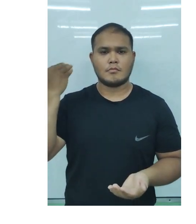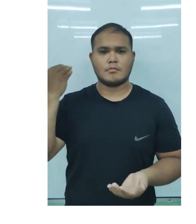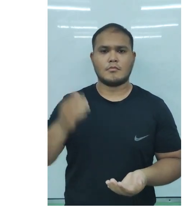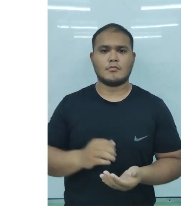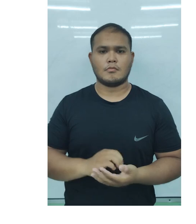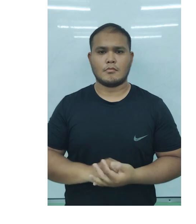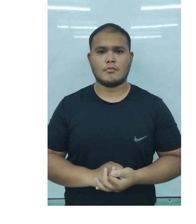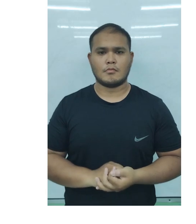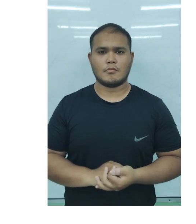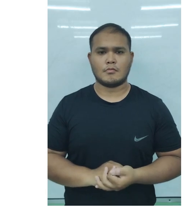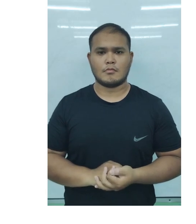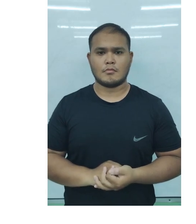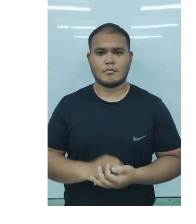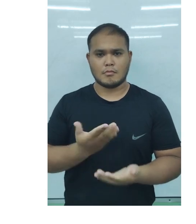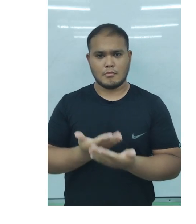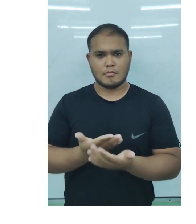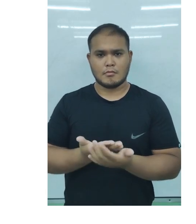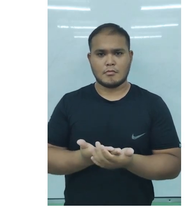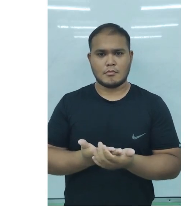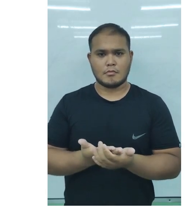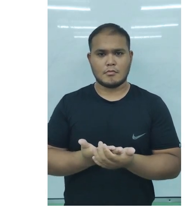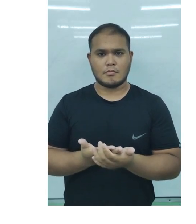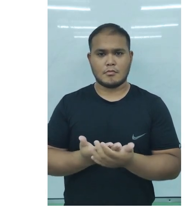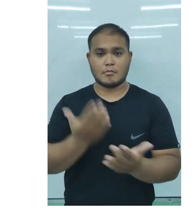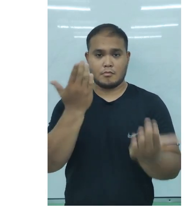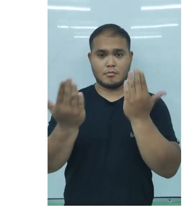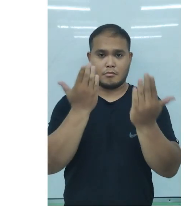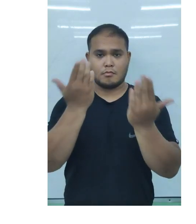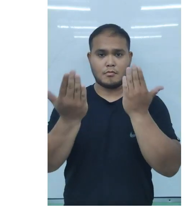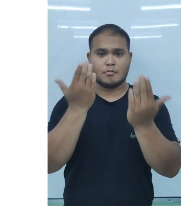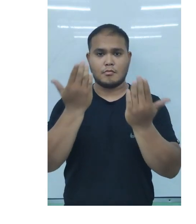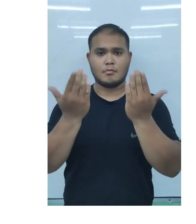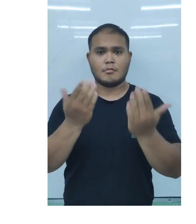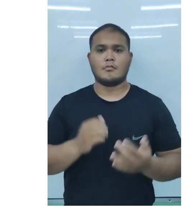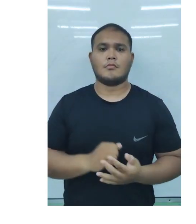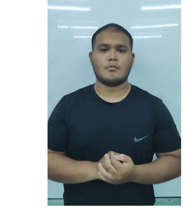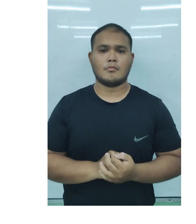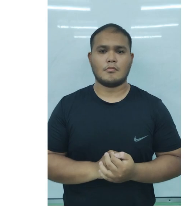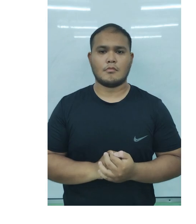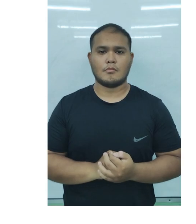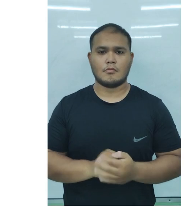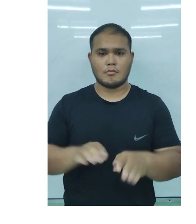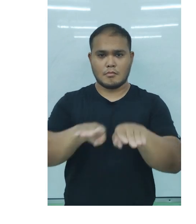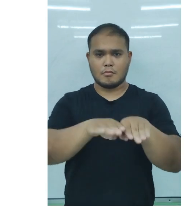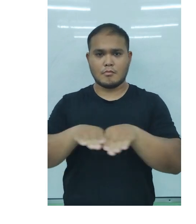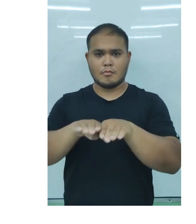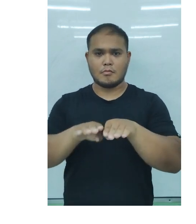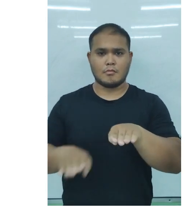vimos. Nessa aula, nós vamos estudar os comparativos de